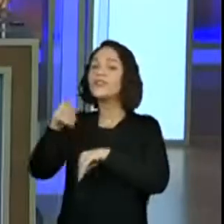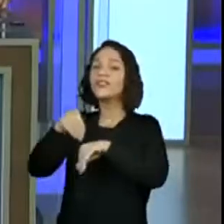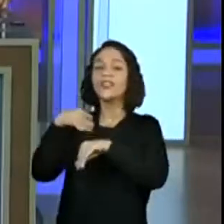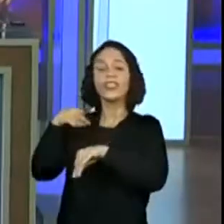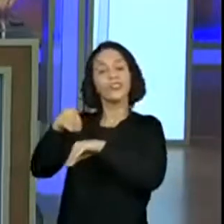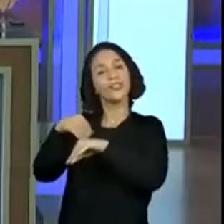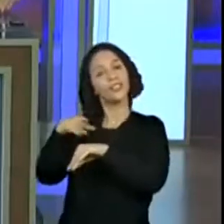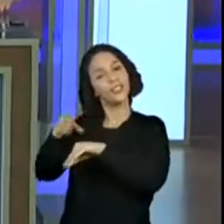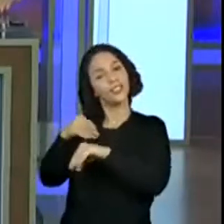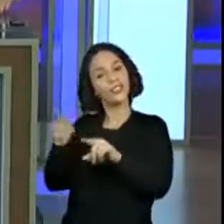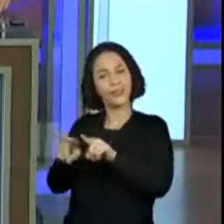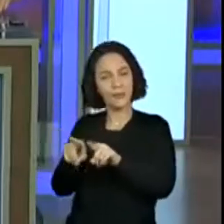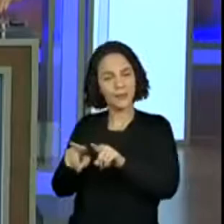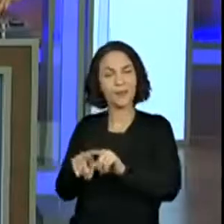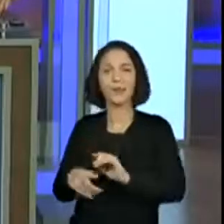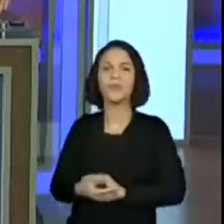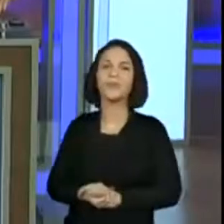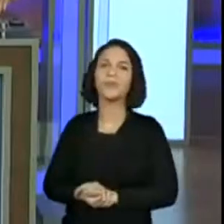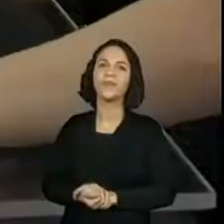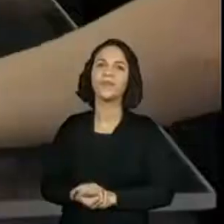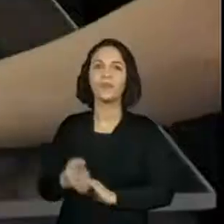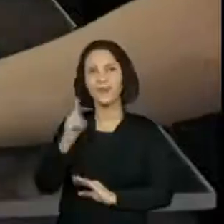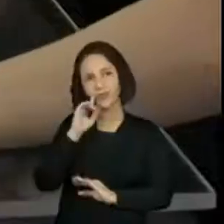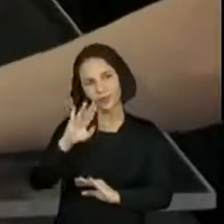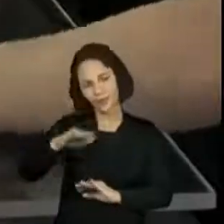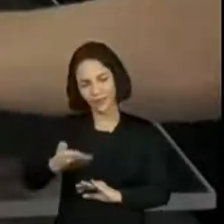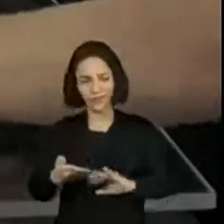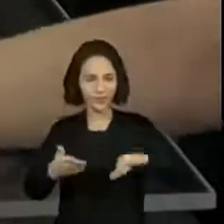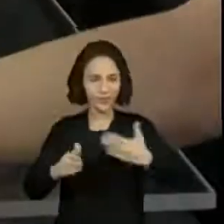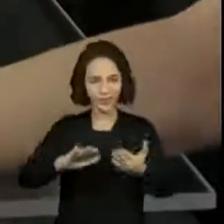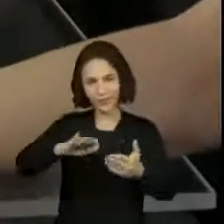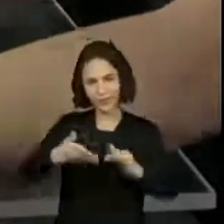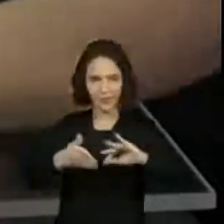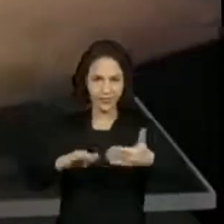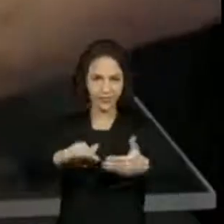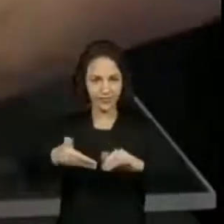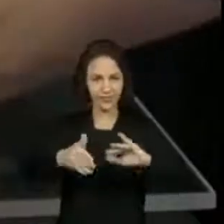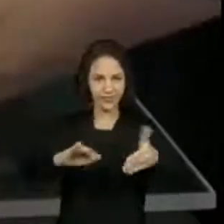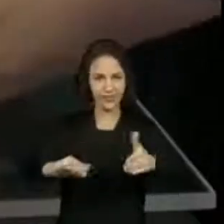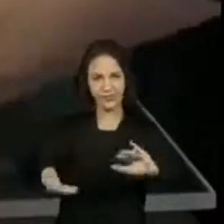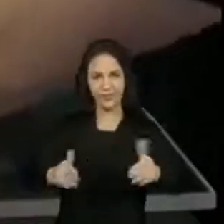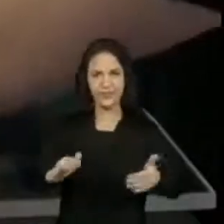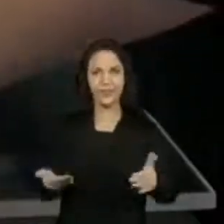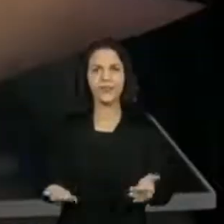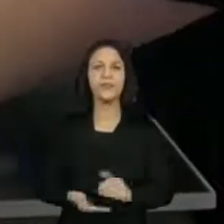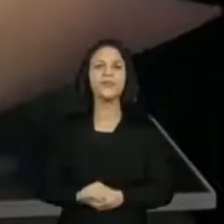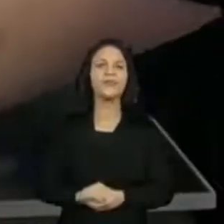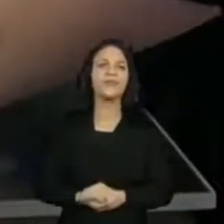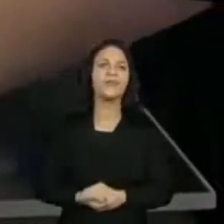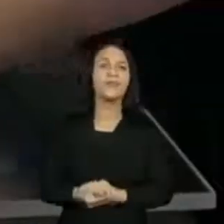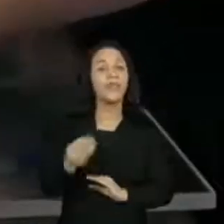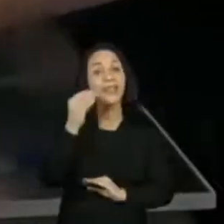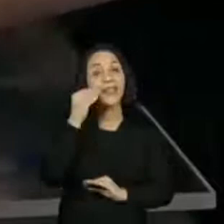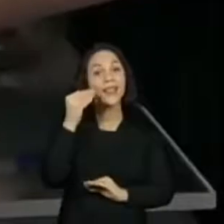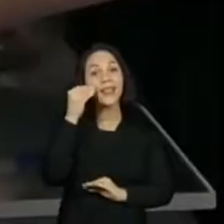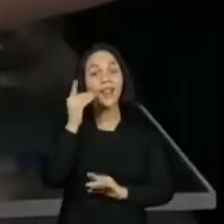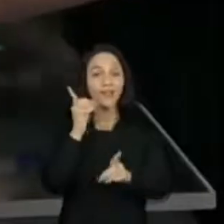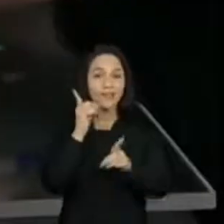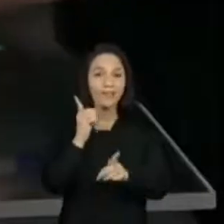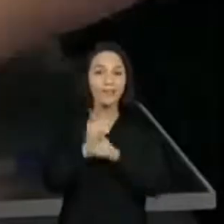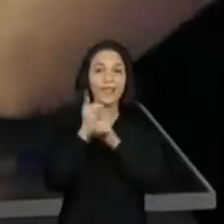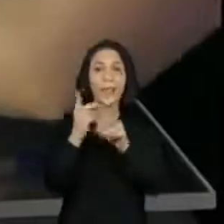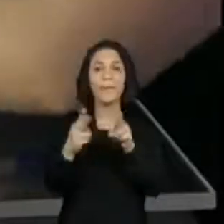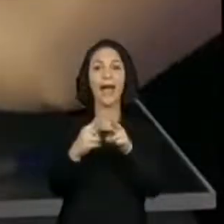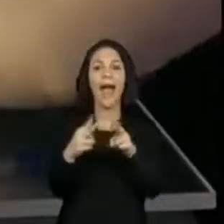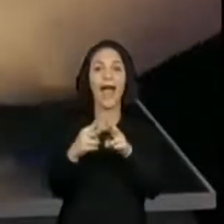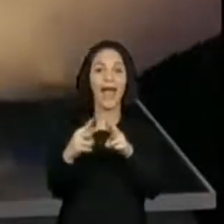né? Também, isso mesmo, ó. A gente vai virar rapidinho, porque nós vamos tentar encontrar.